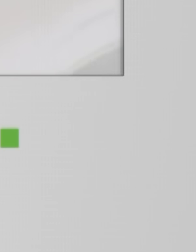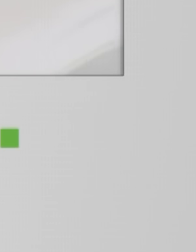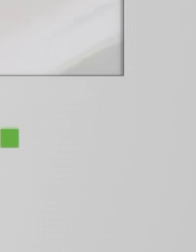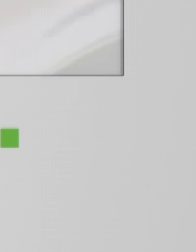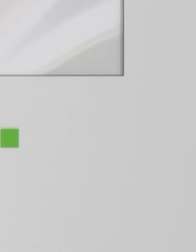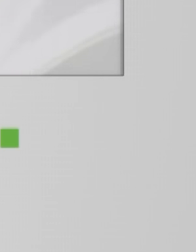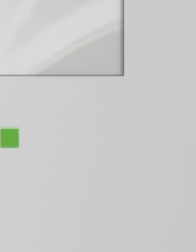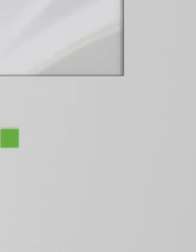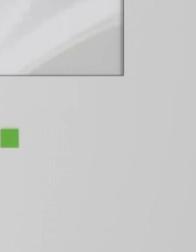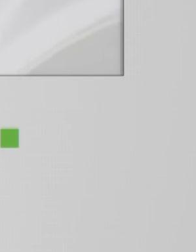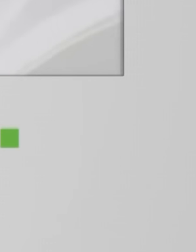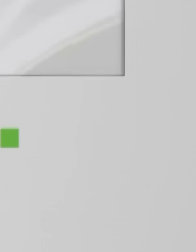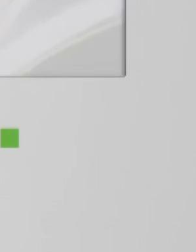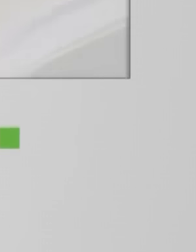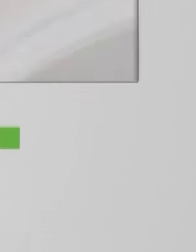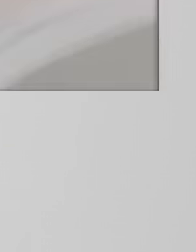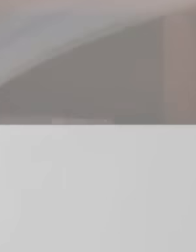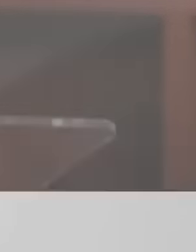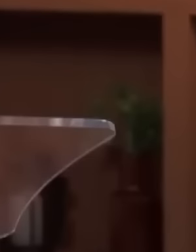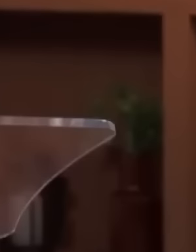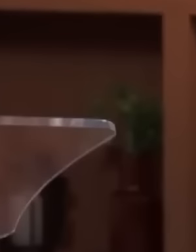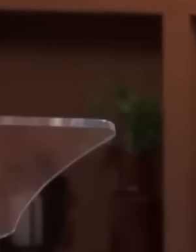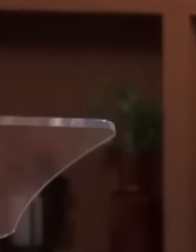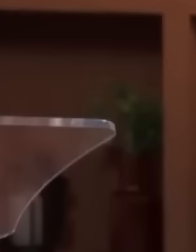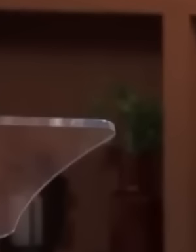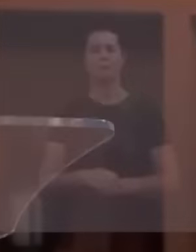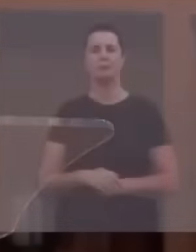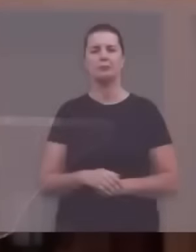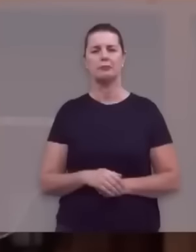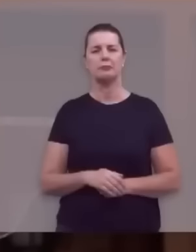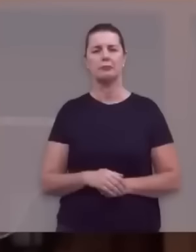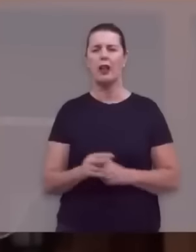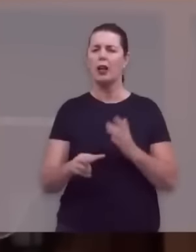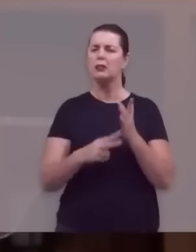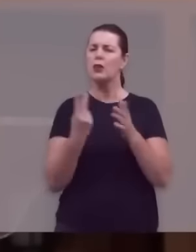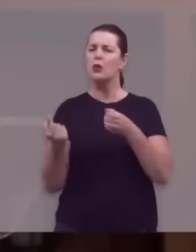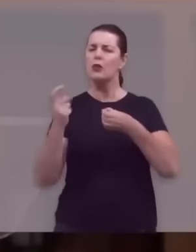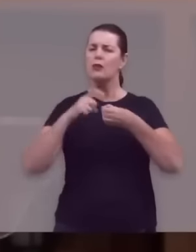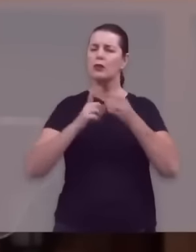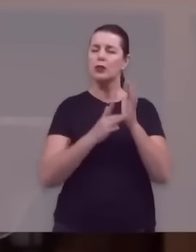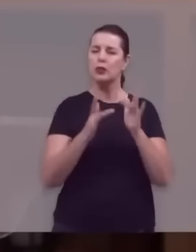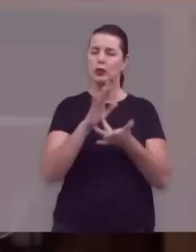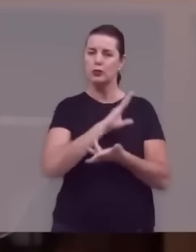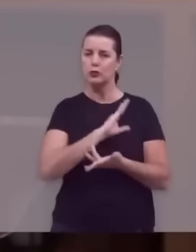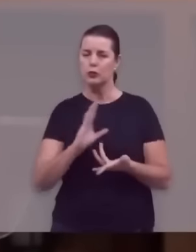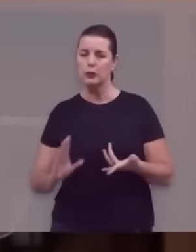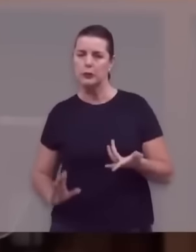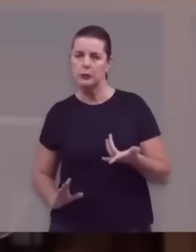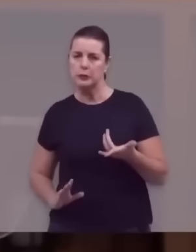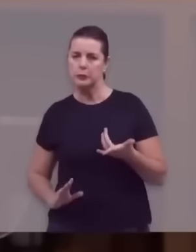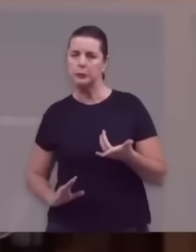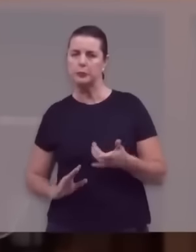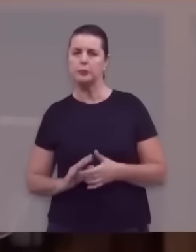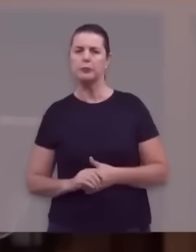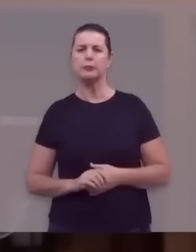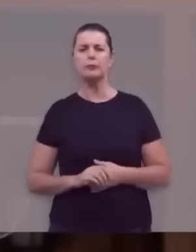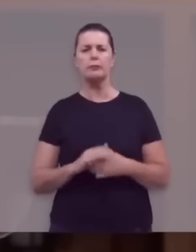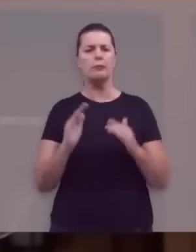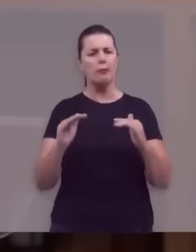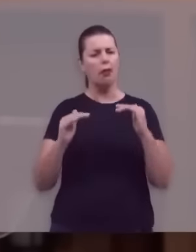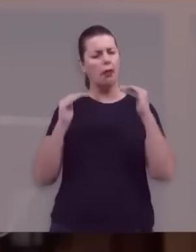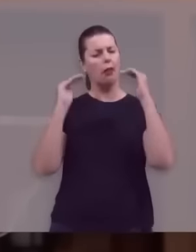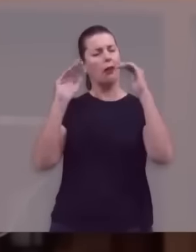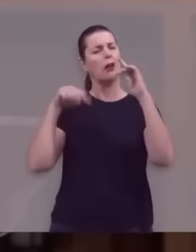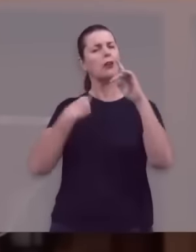consumação do século a segunda vinda de Cristo é acrópole da